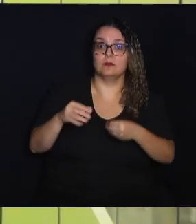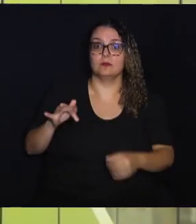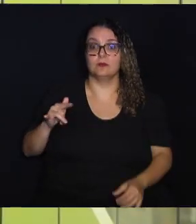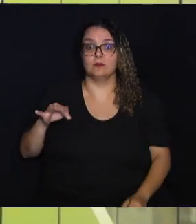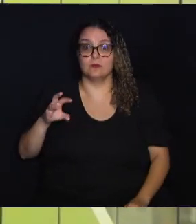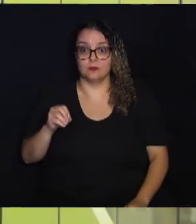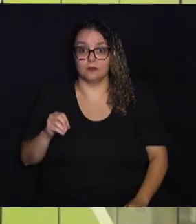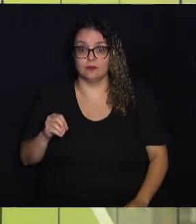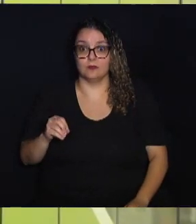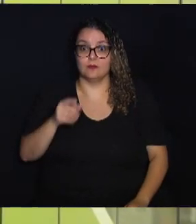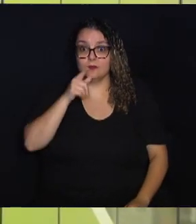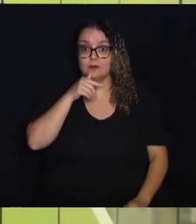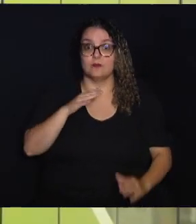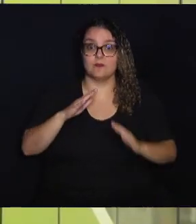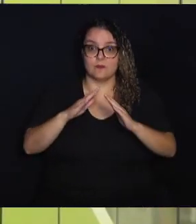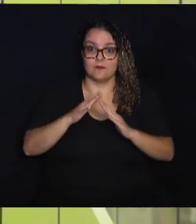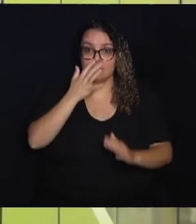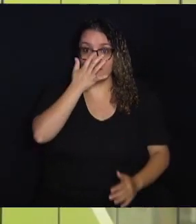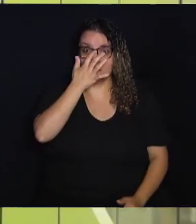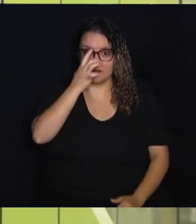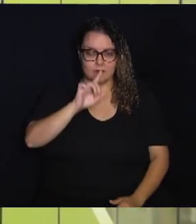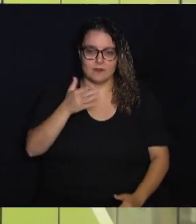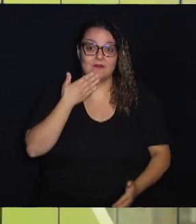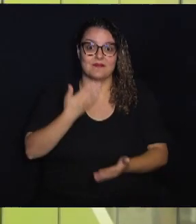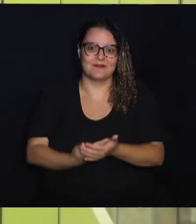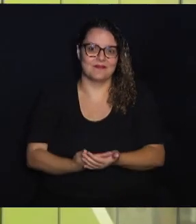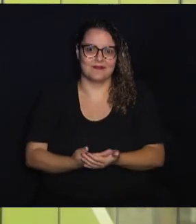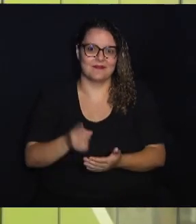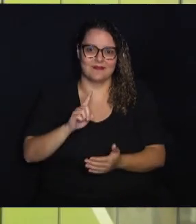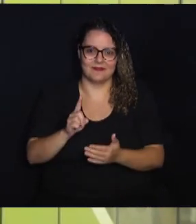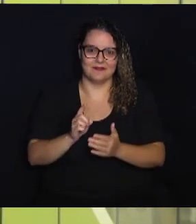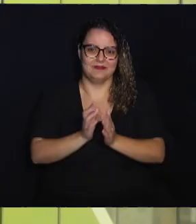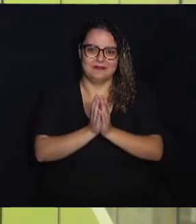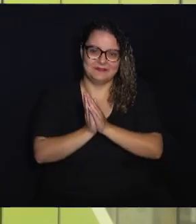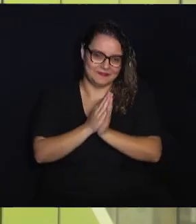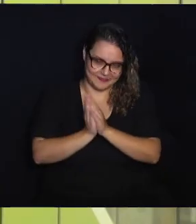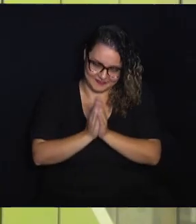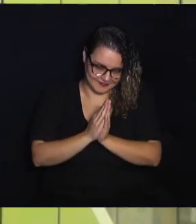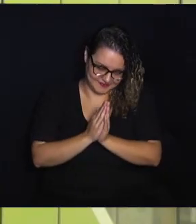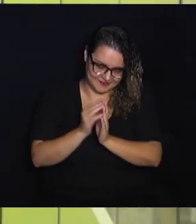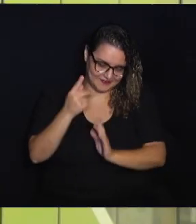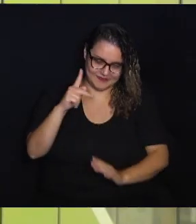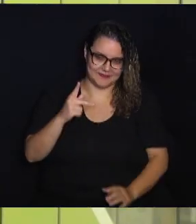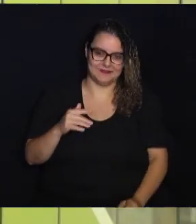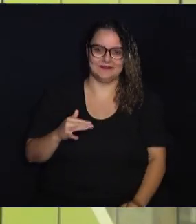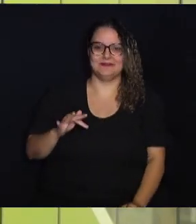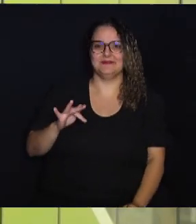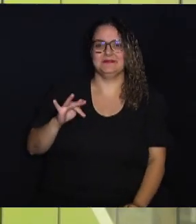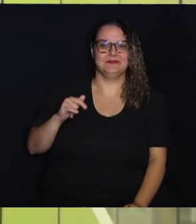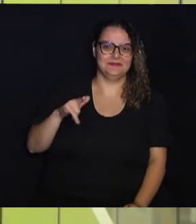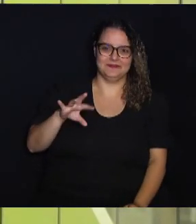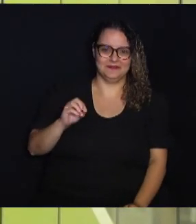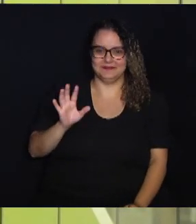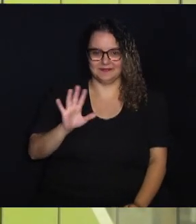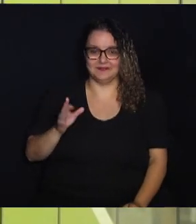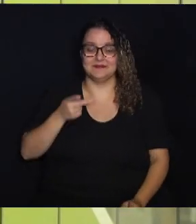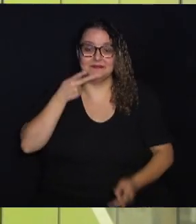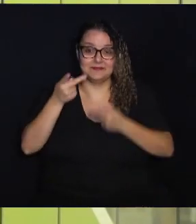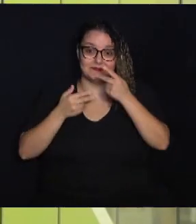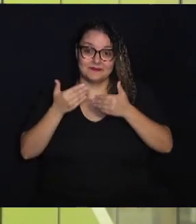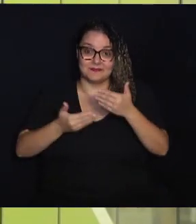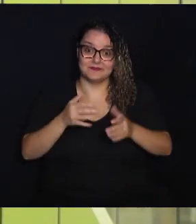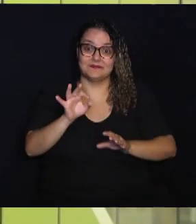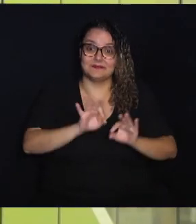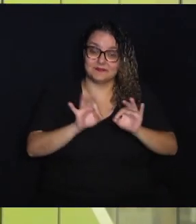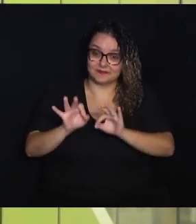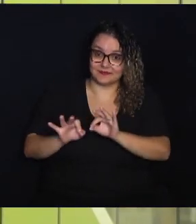filtro de água caseiro. Mas não se assusta, não vai sair uma boneca do seu filtro de água. Para falar sobre esse processo,